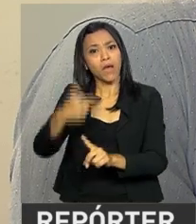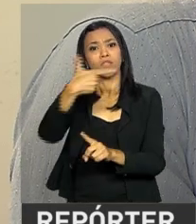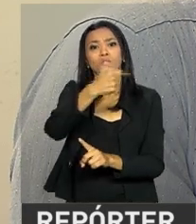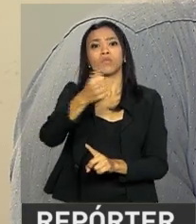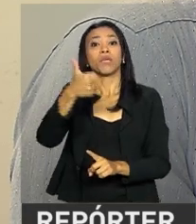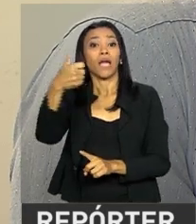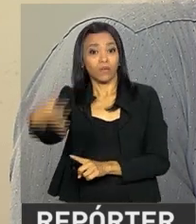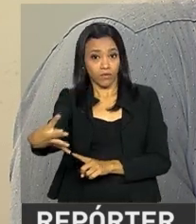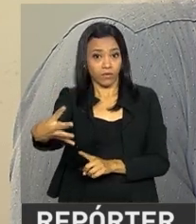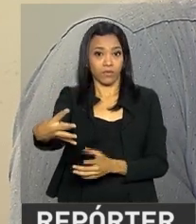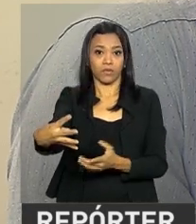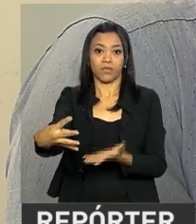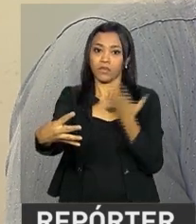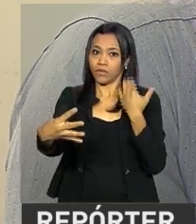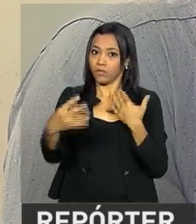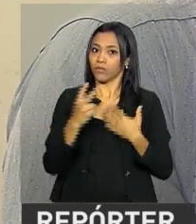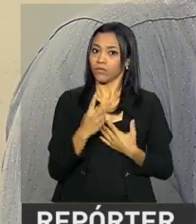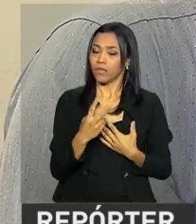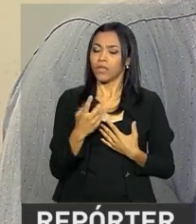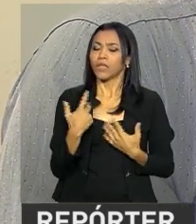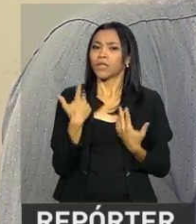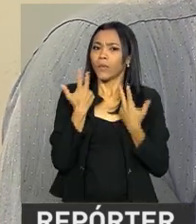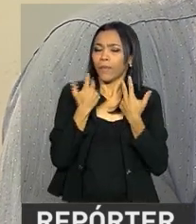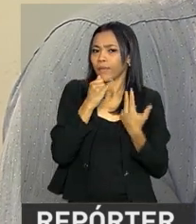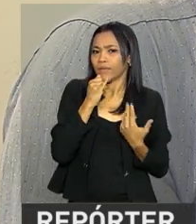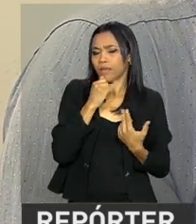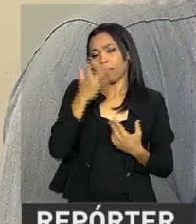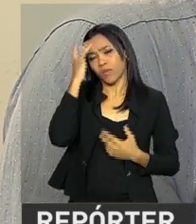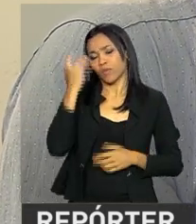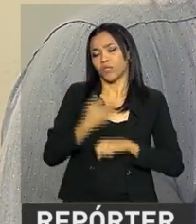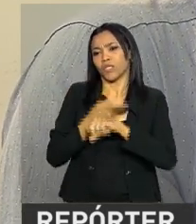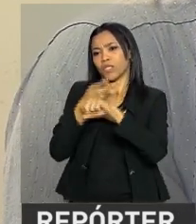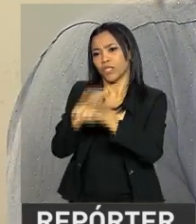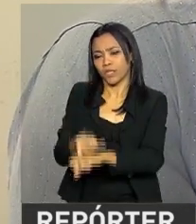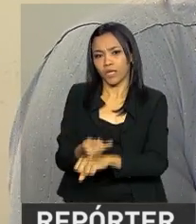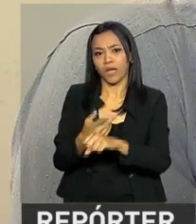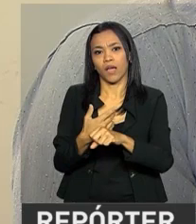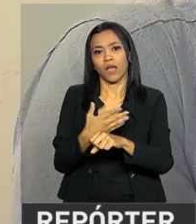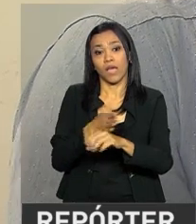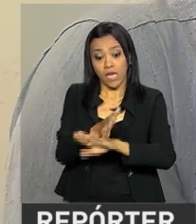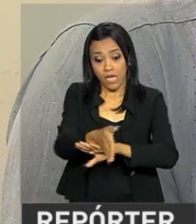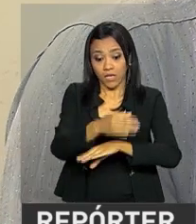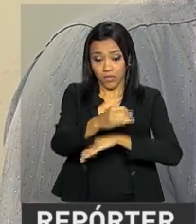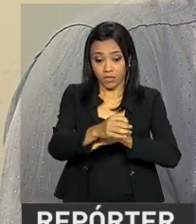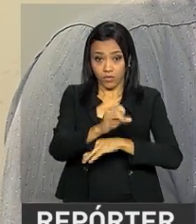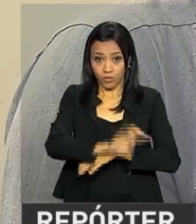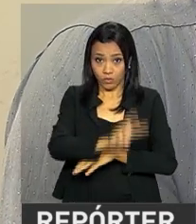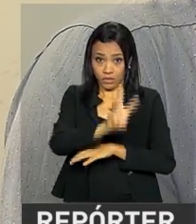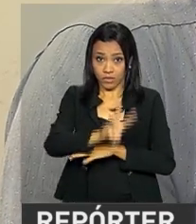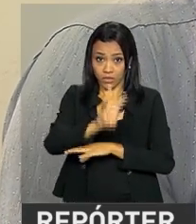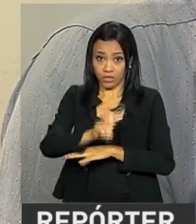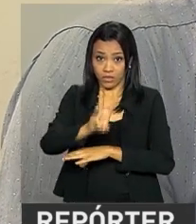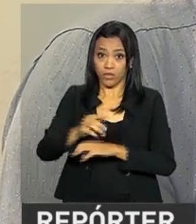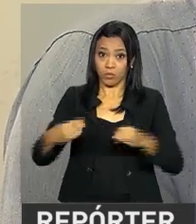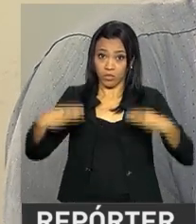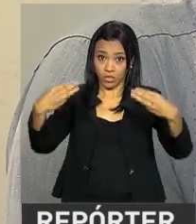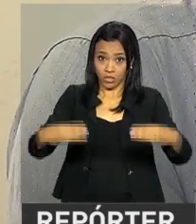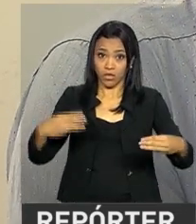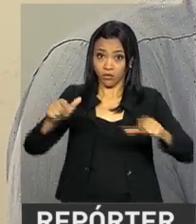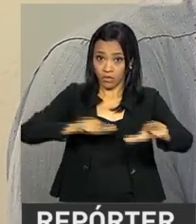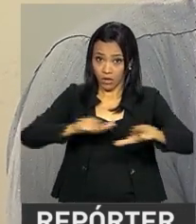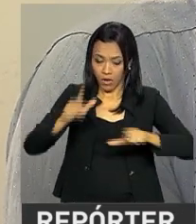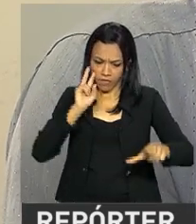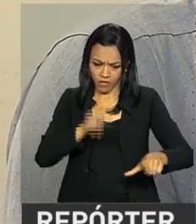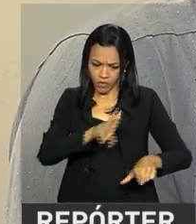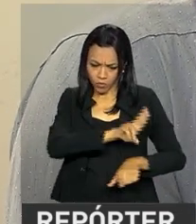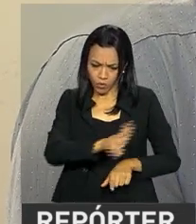Então, não é incomum o trabalhador chegar, ele vai no site do Ministério, ele descobre que o seu nome está lá, mas quando ele chega no